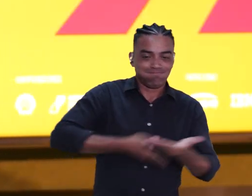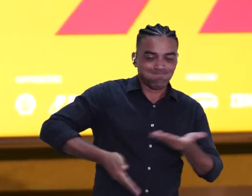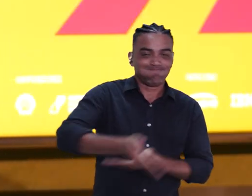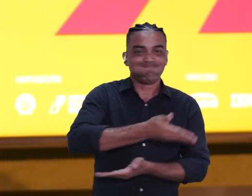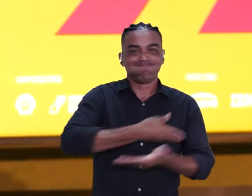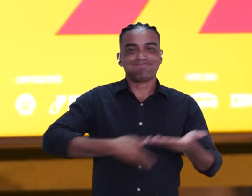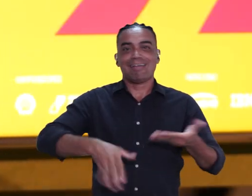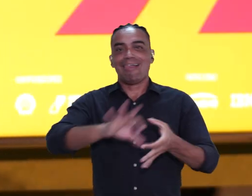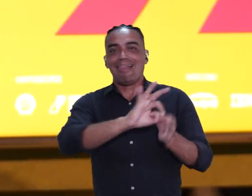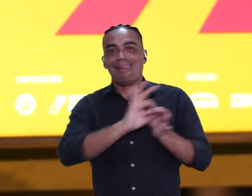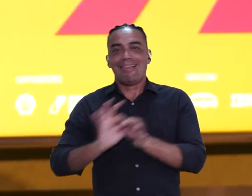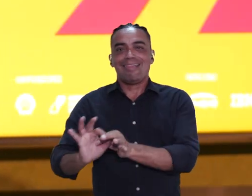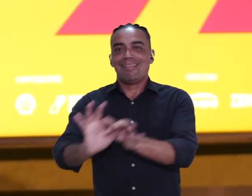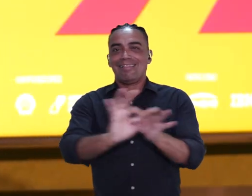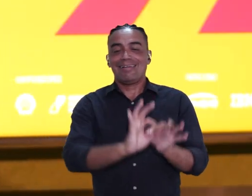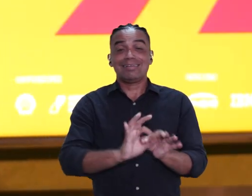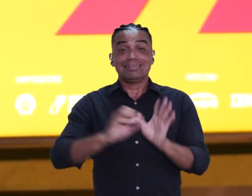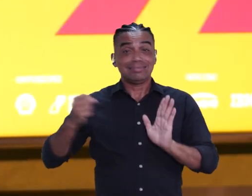com os